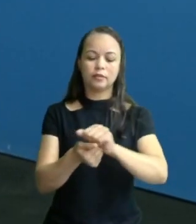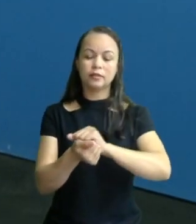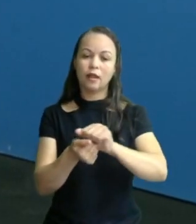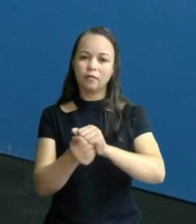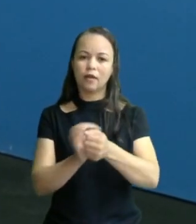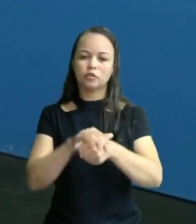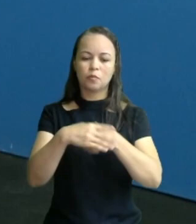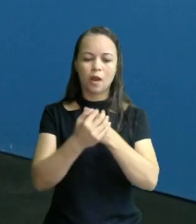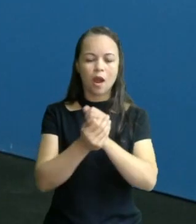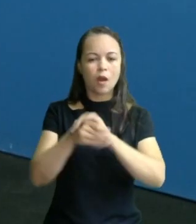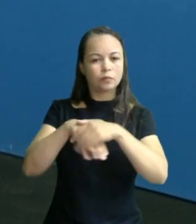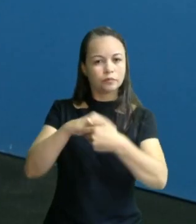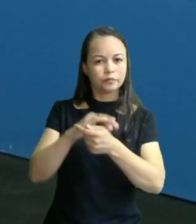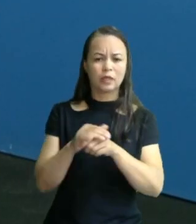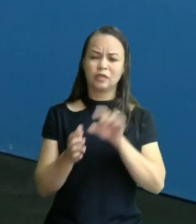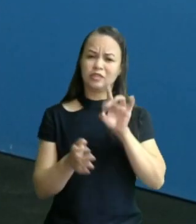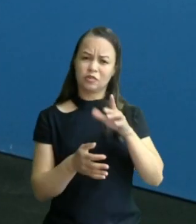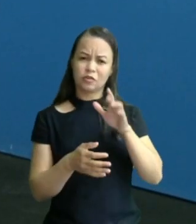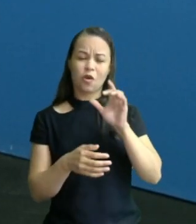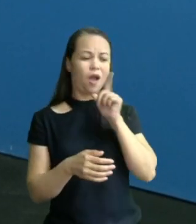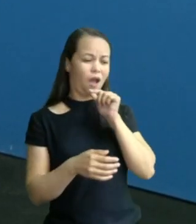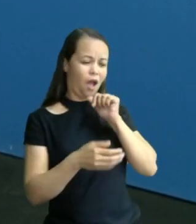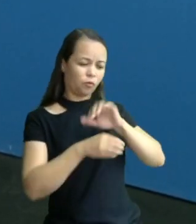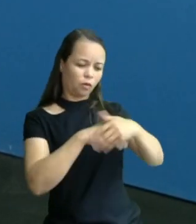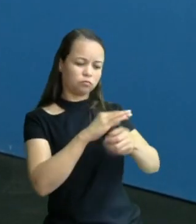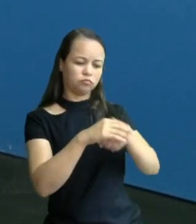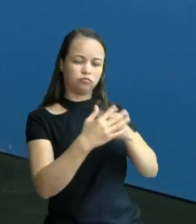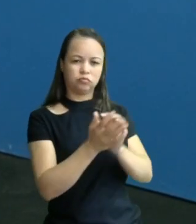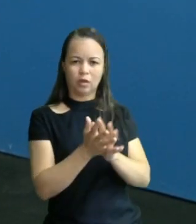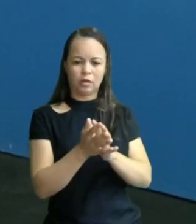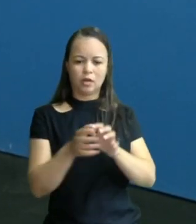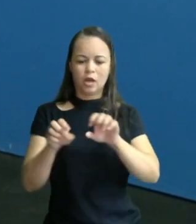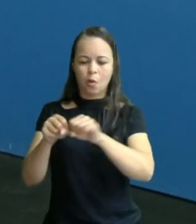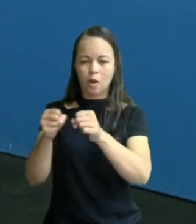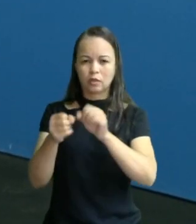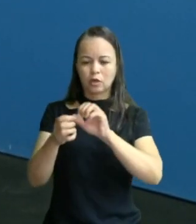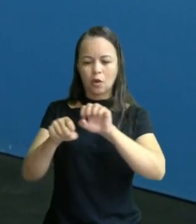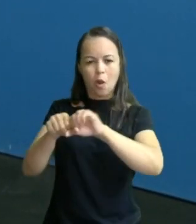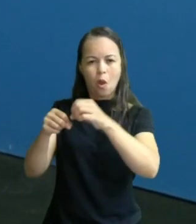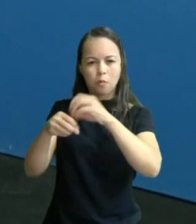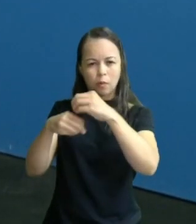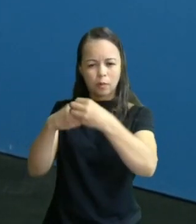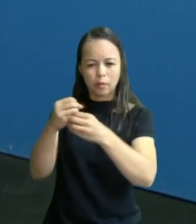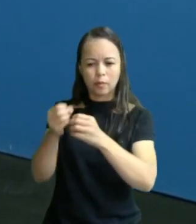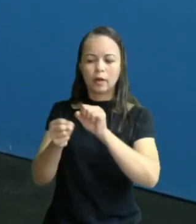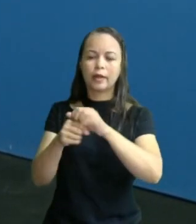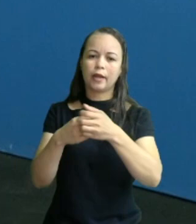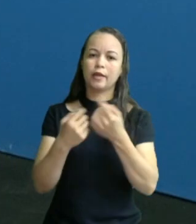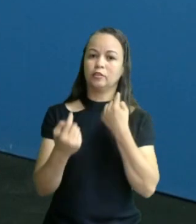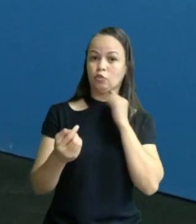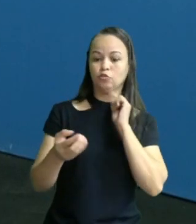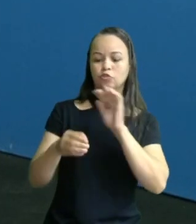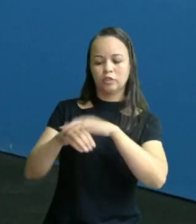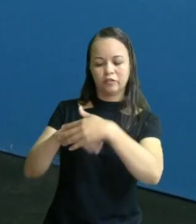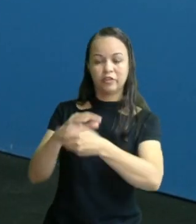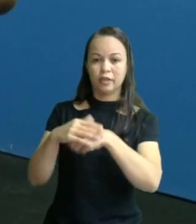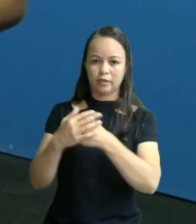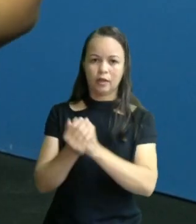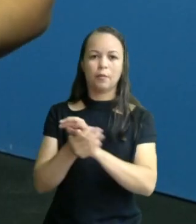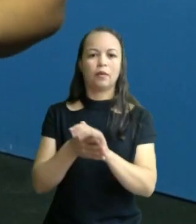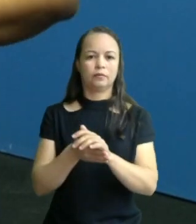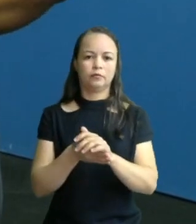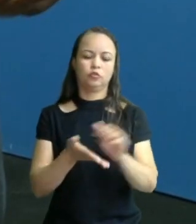com detergente, porque se a gente lava só com água, a gente não consegue quebrar as moléculas, e aí a sujeira fica, e com detergente não,